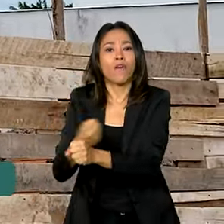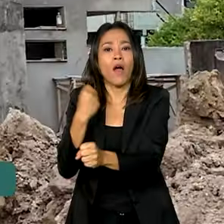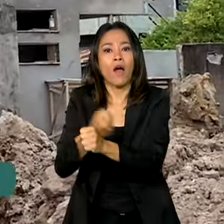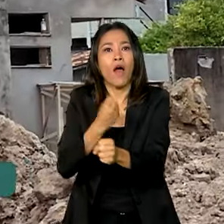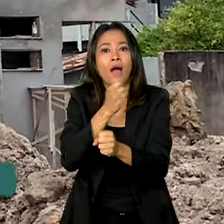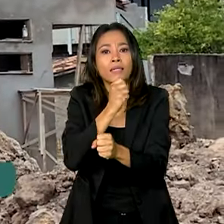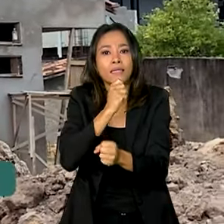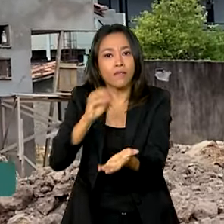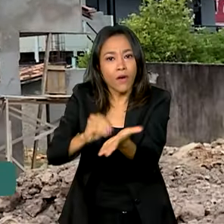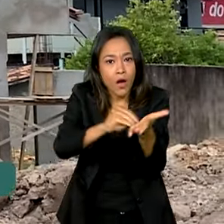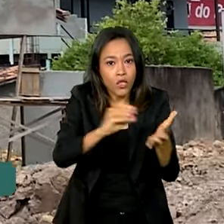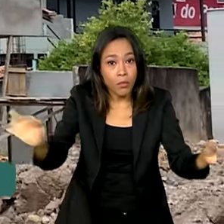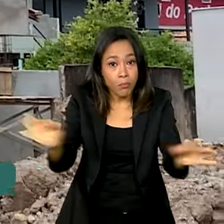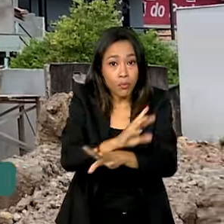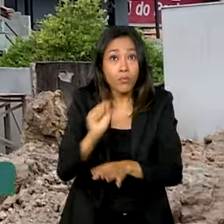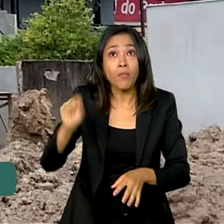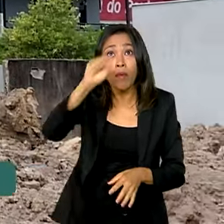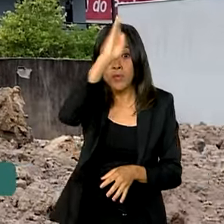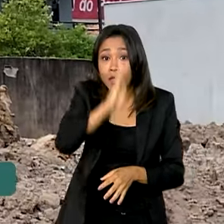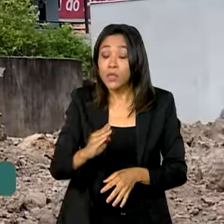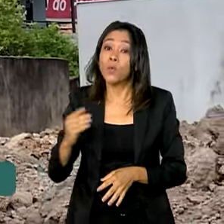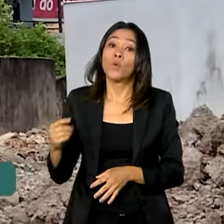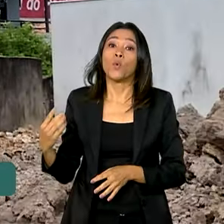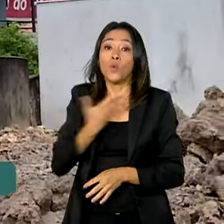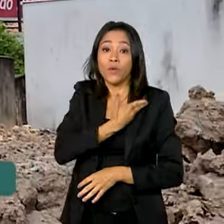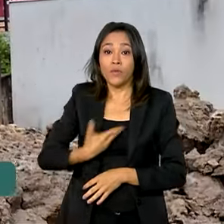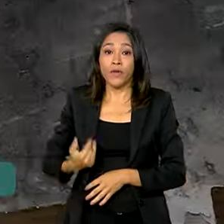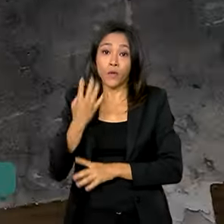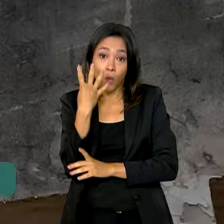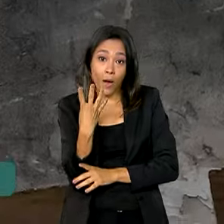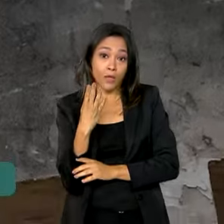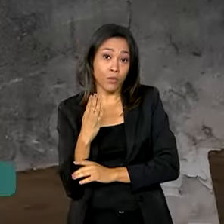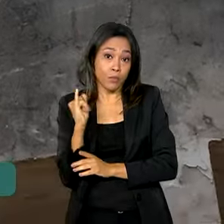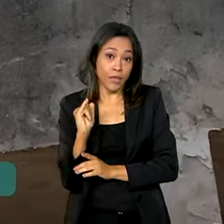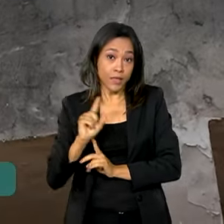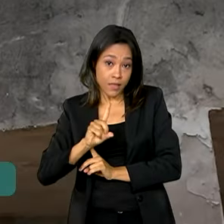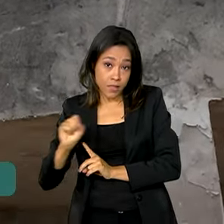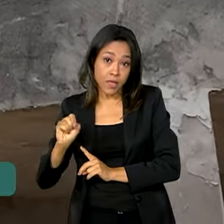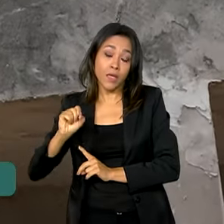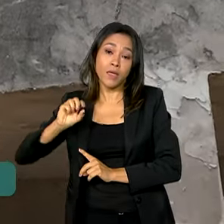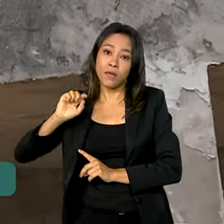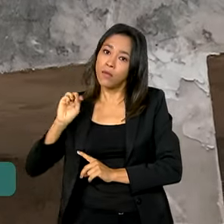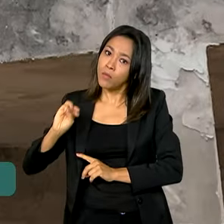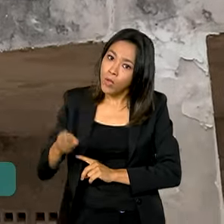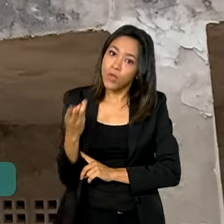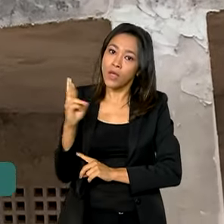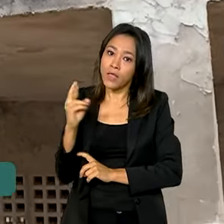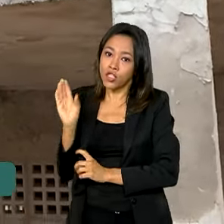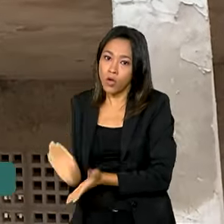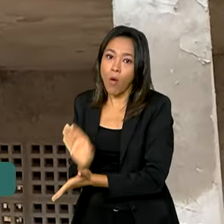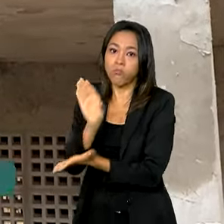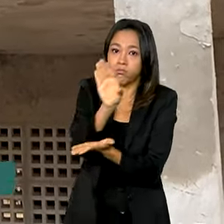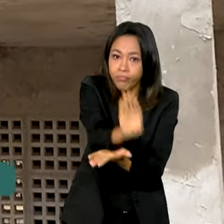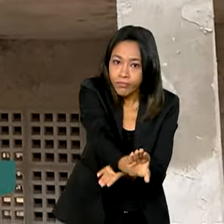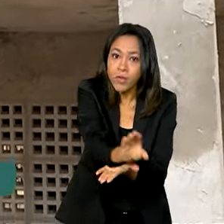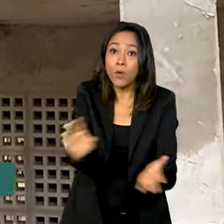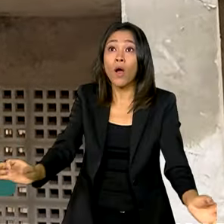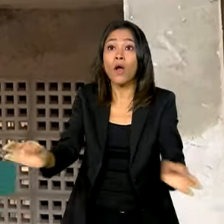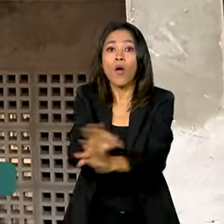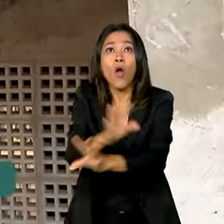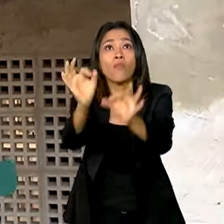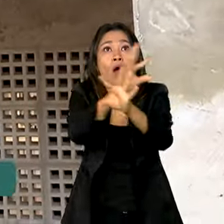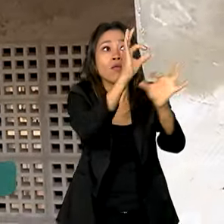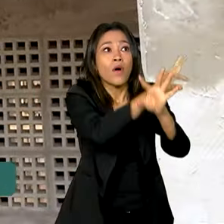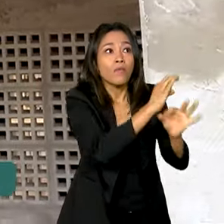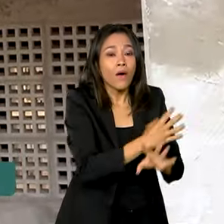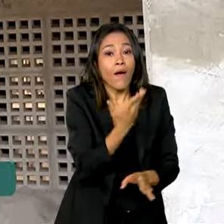governo federal destinou 4 bilhões e 100 milhões de reais. Com a conclusão delas, a expectativa é